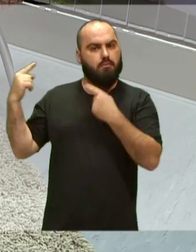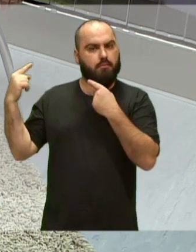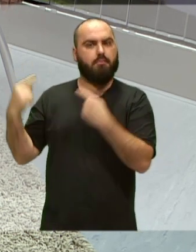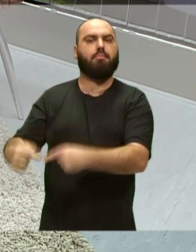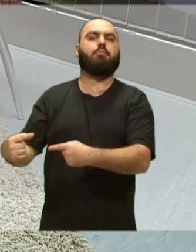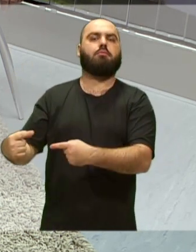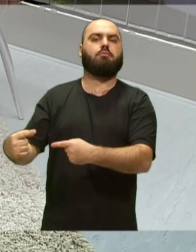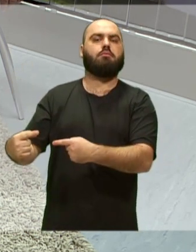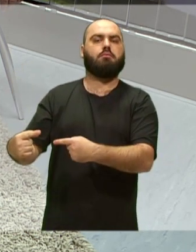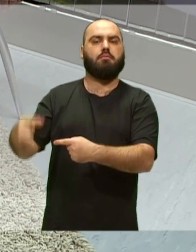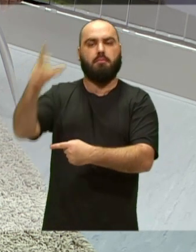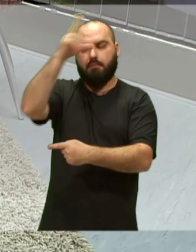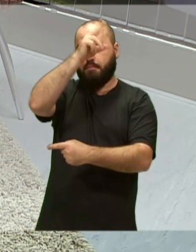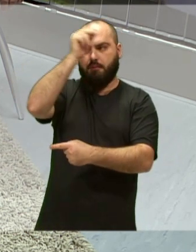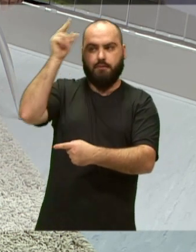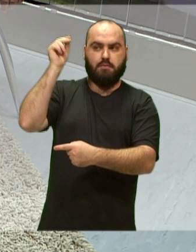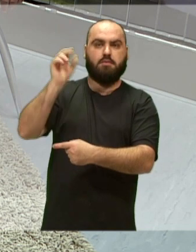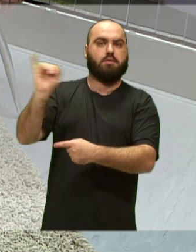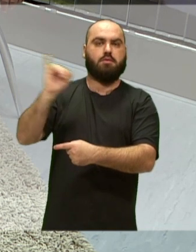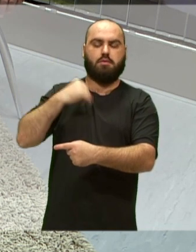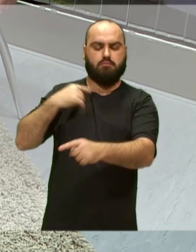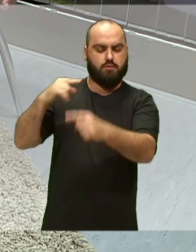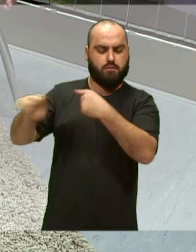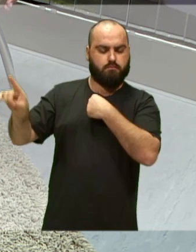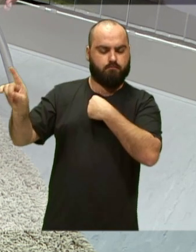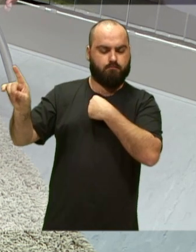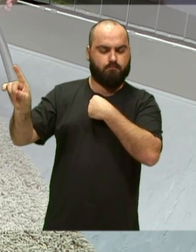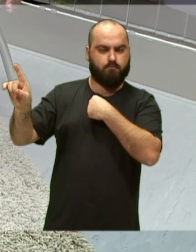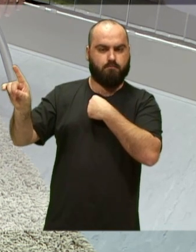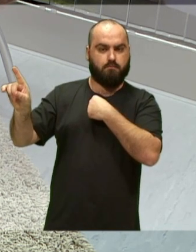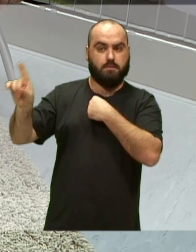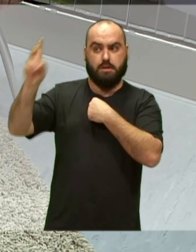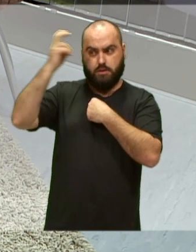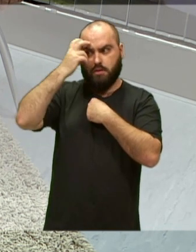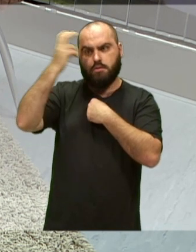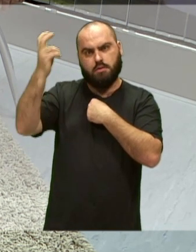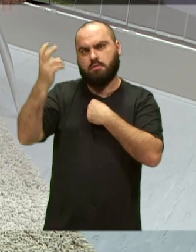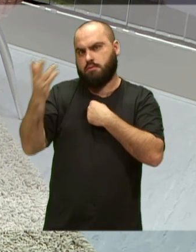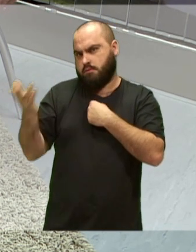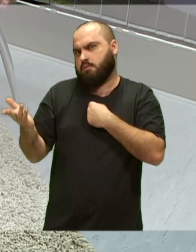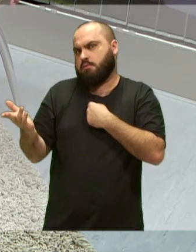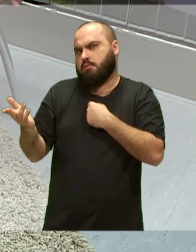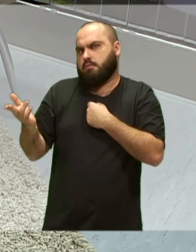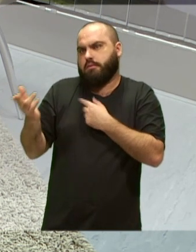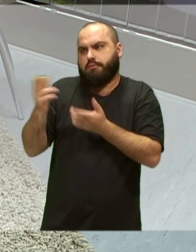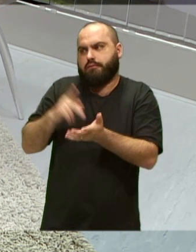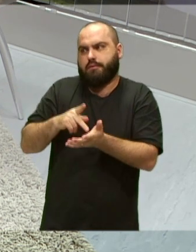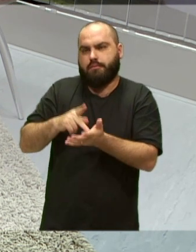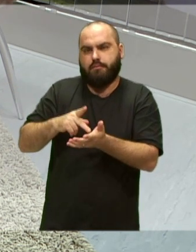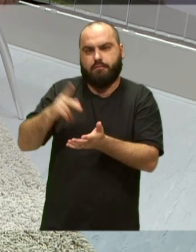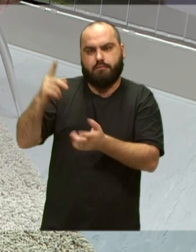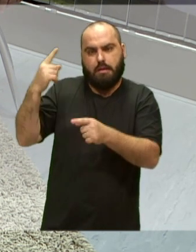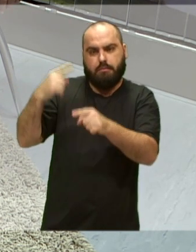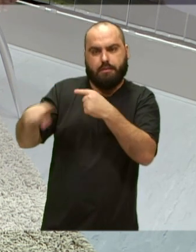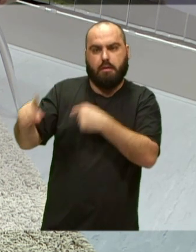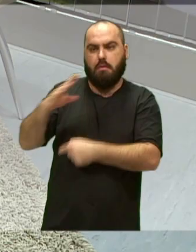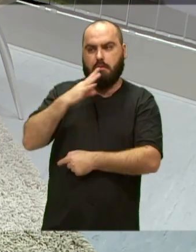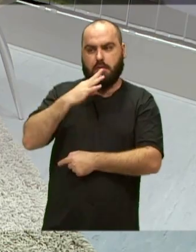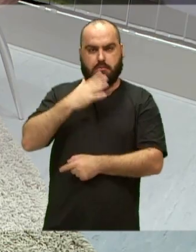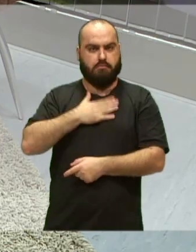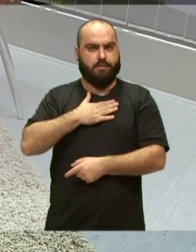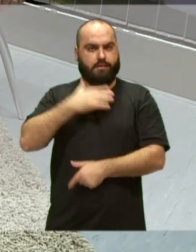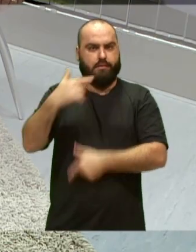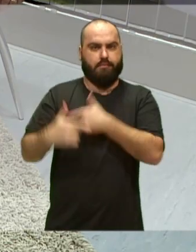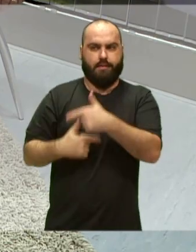ao governo Municipal né Eh oposição inteligente obviamente não quem conhece meu trabalho sabe que eu não sou